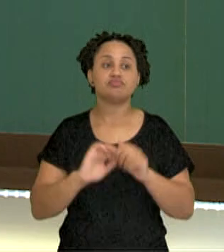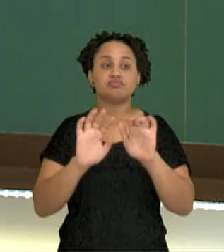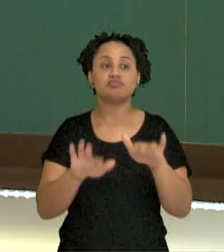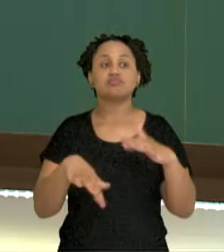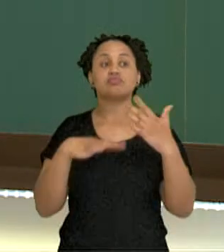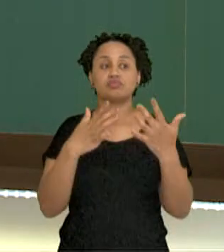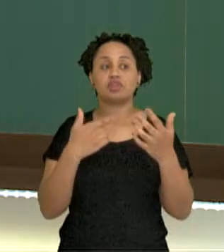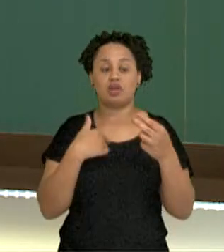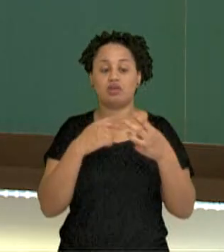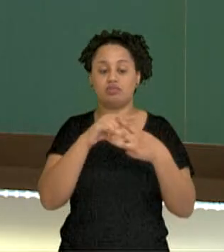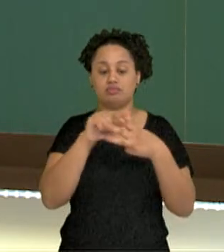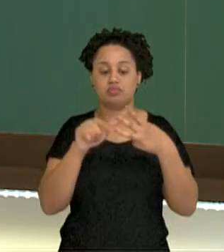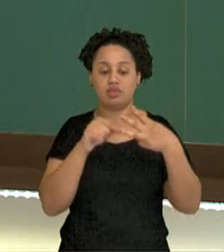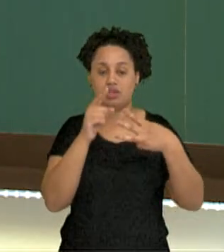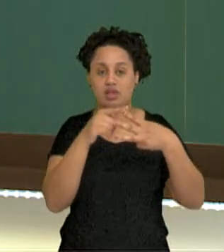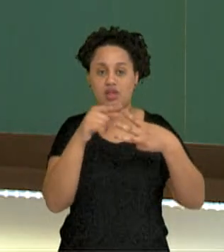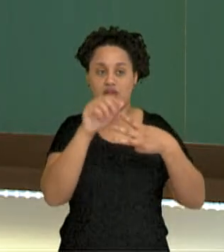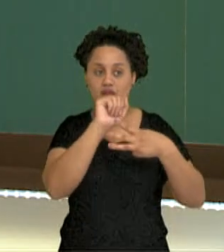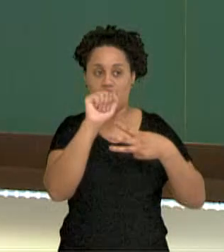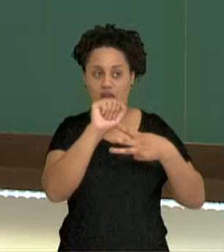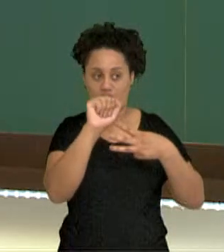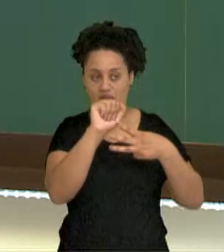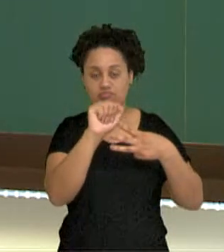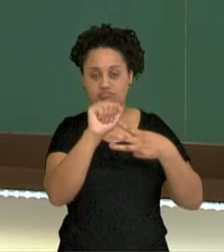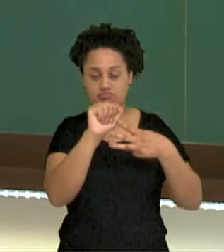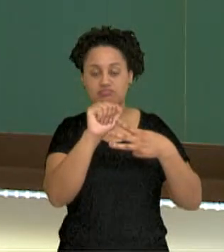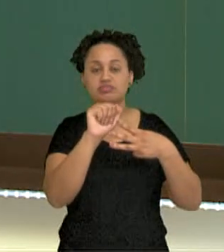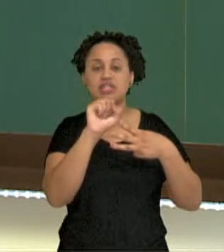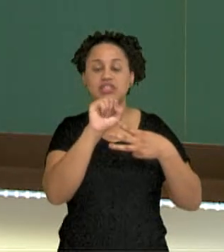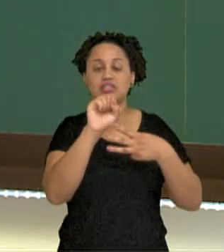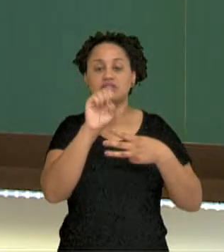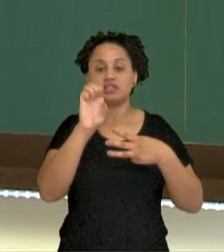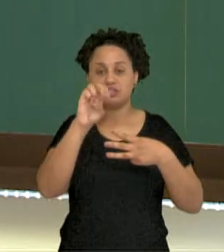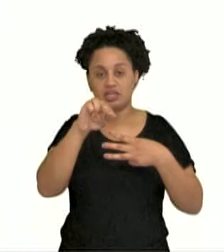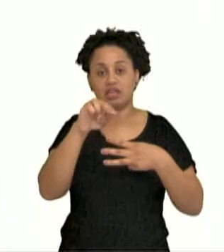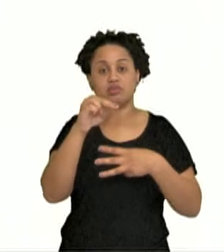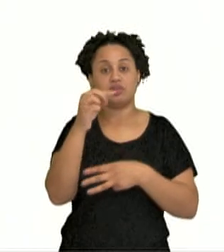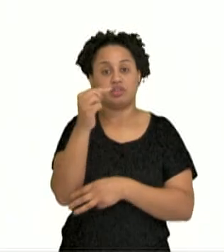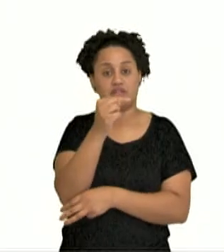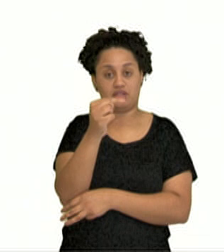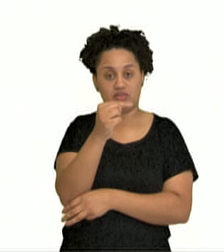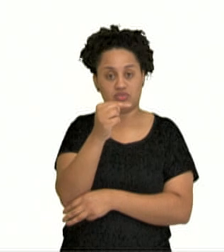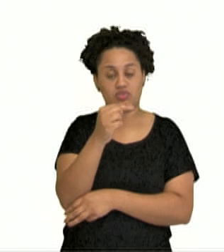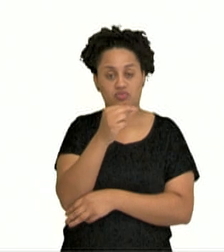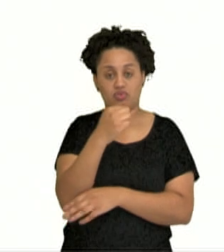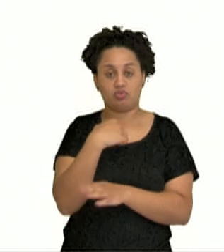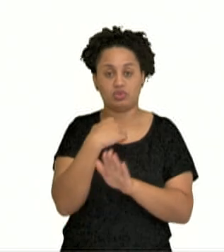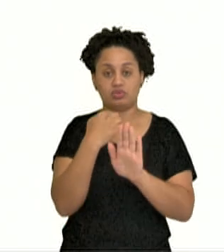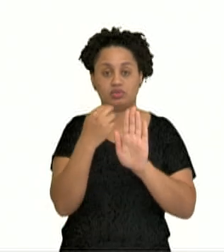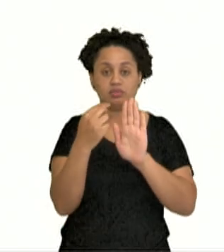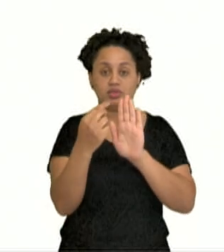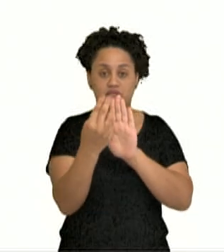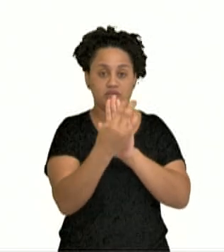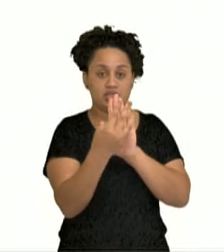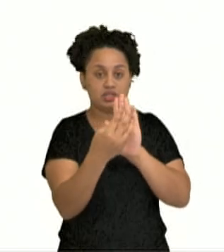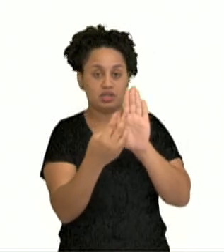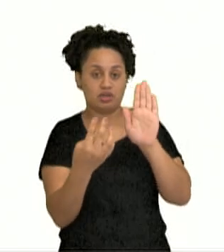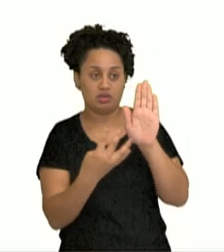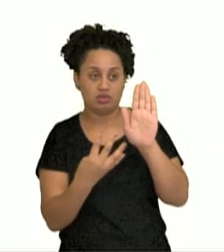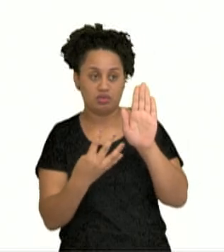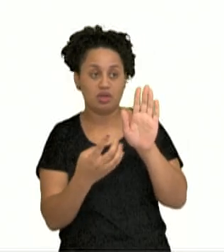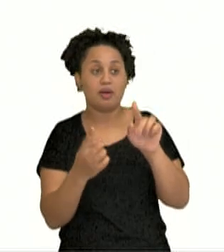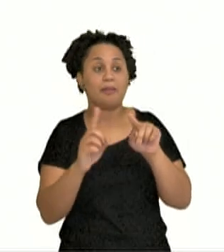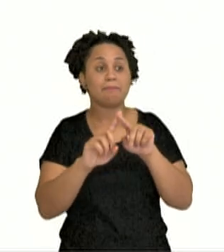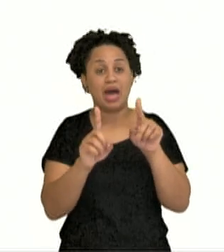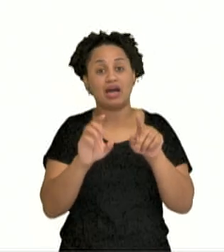forma, quando o seno for negativo, o seno pode ser negativo no terceiro ou quarto quadrante, mas pede também que o cosseno